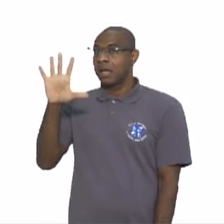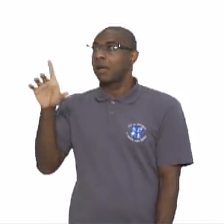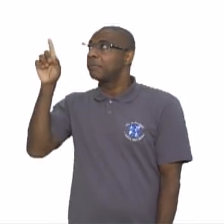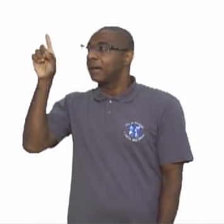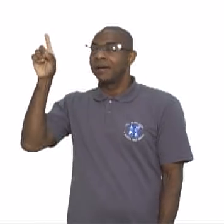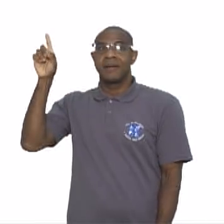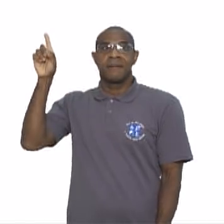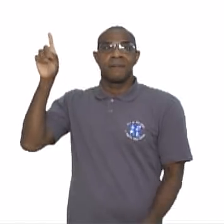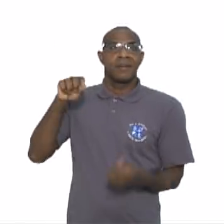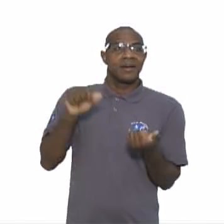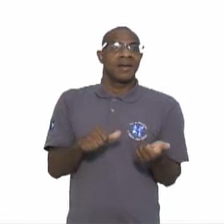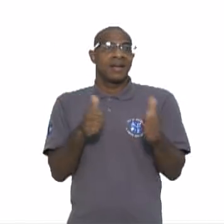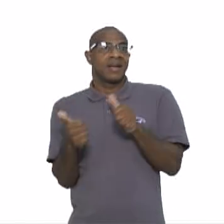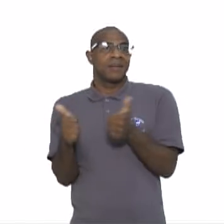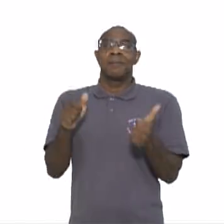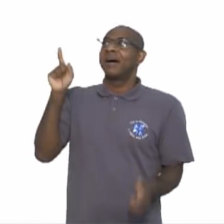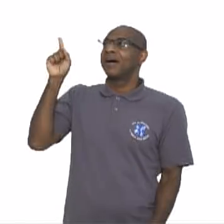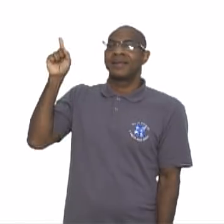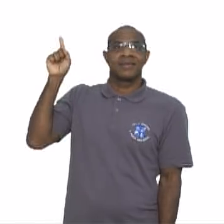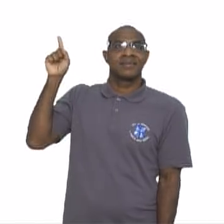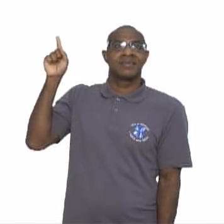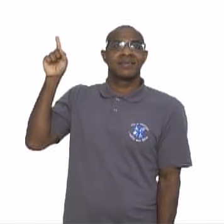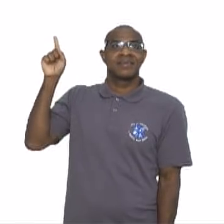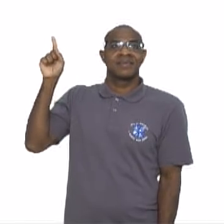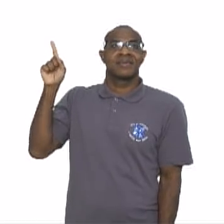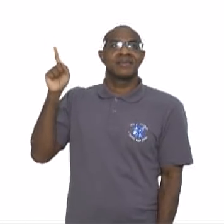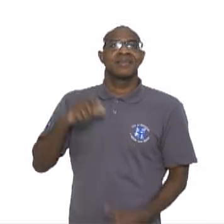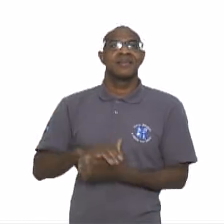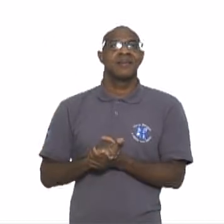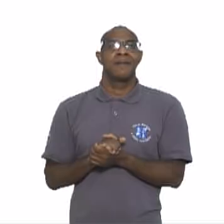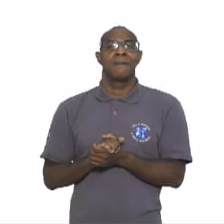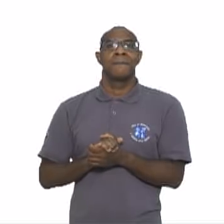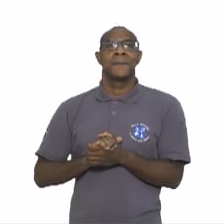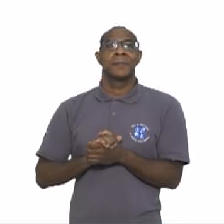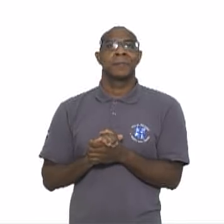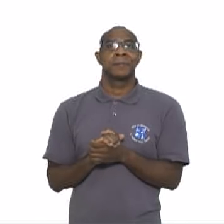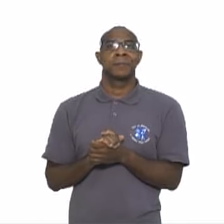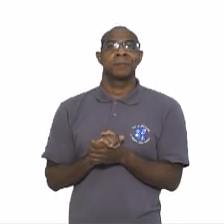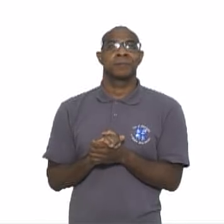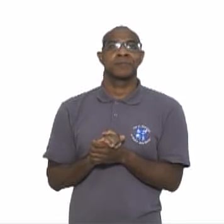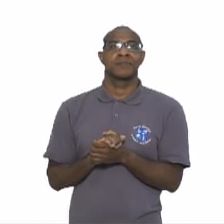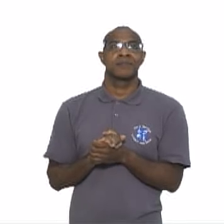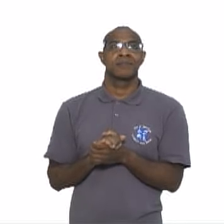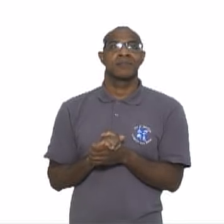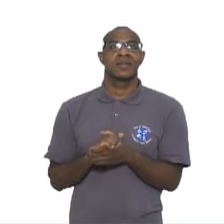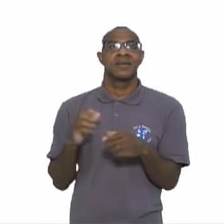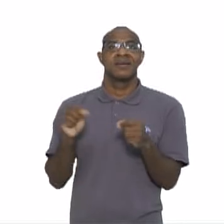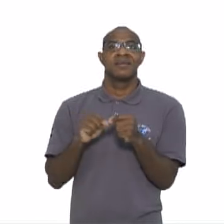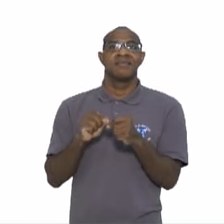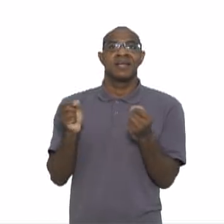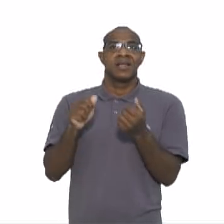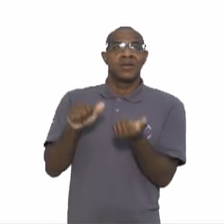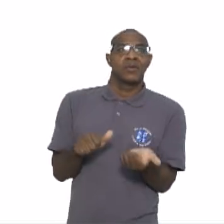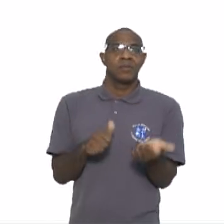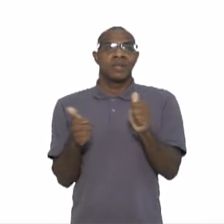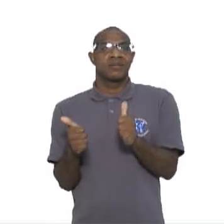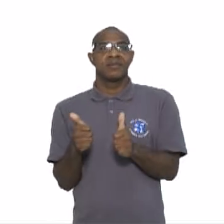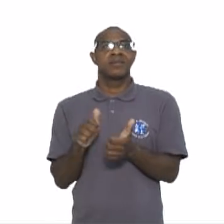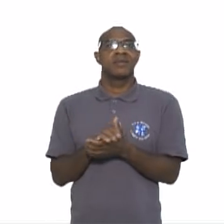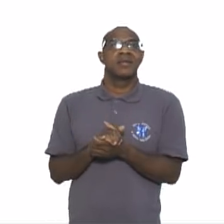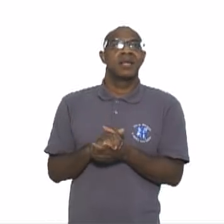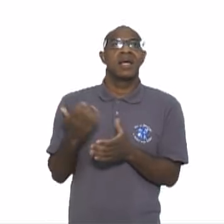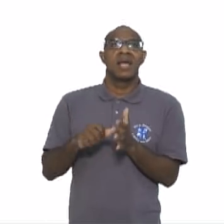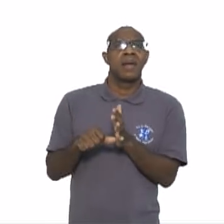do batismo de Clovis, né? Aqui é Remígio, né? O bispo Remígio, né? Bispo de Reims, fazendo o batismo dele. Essa é